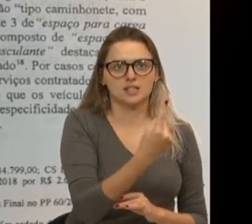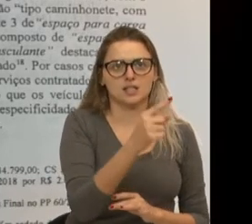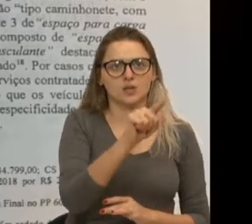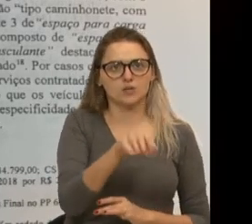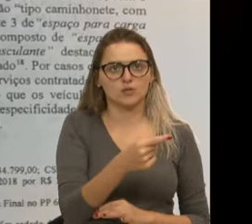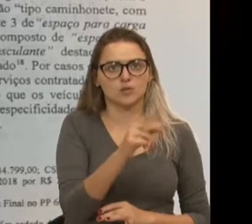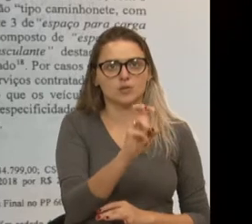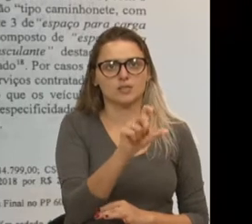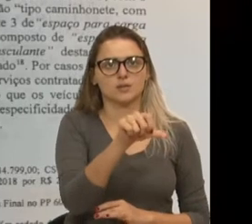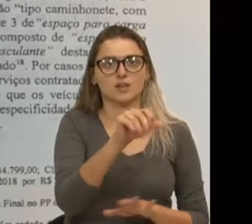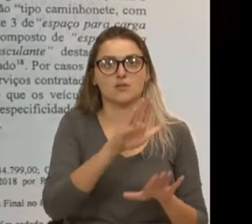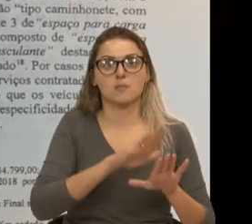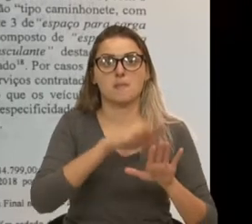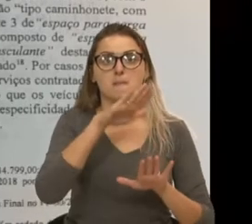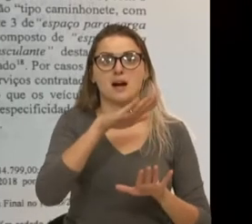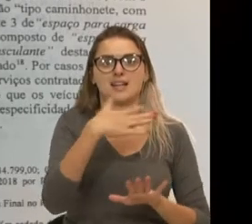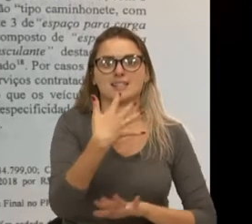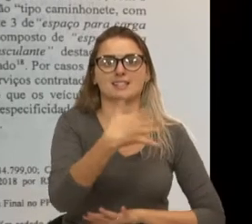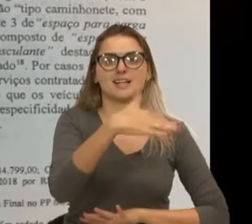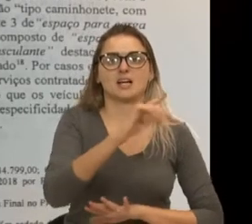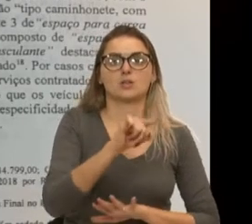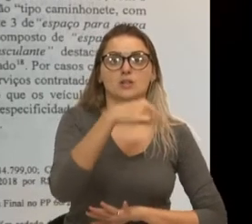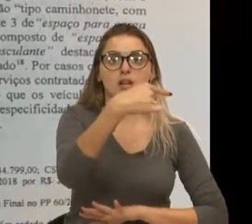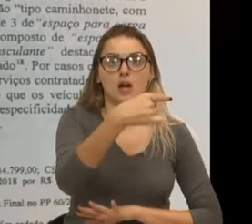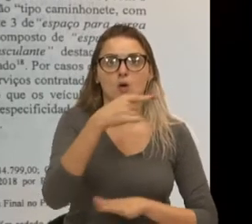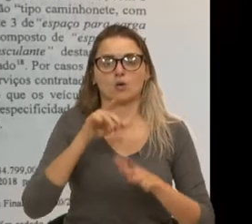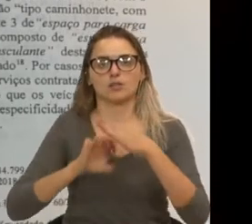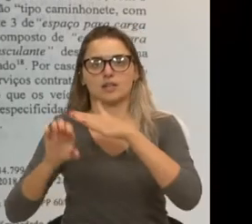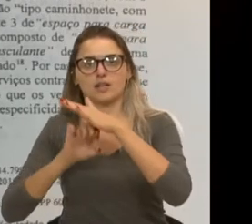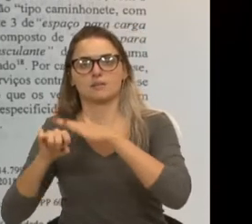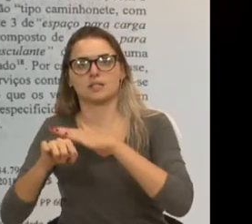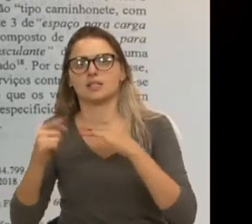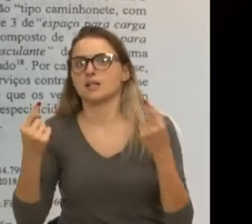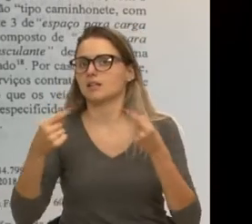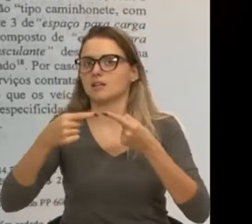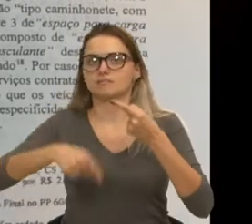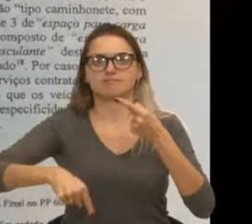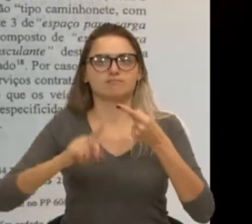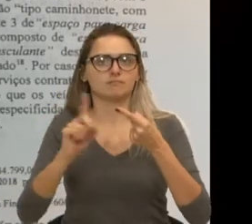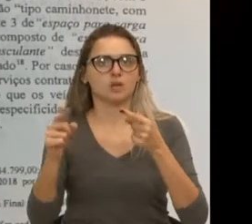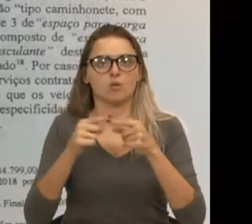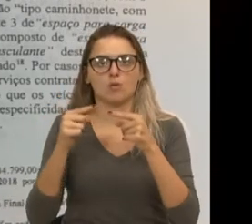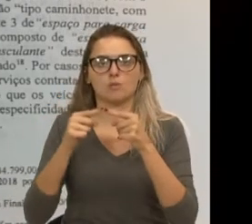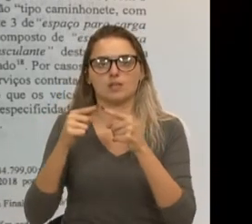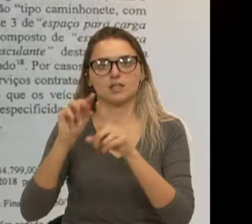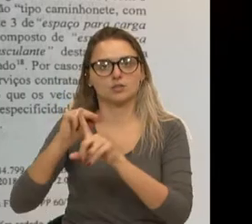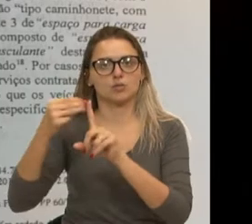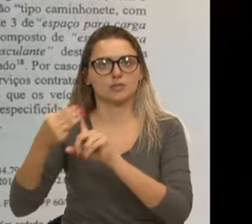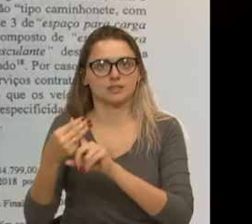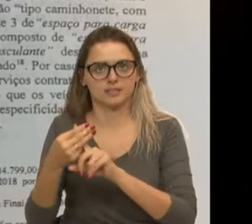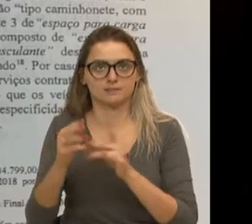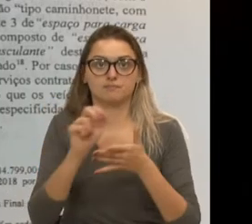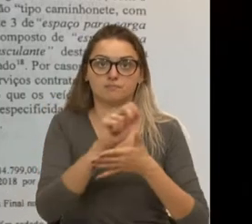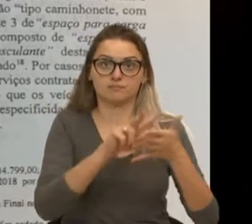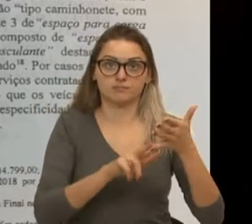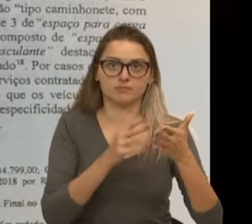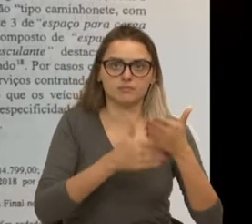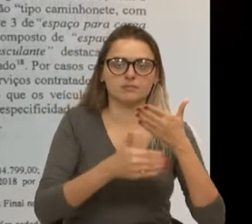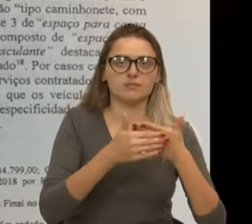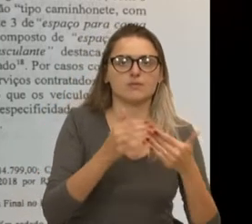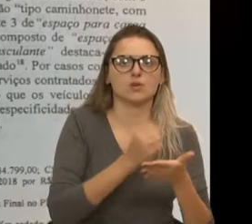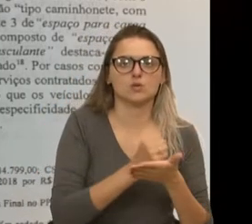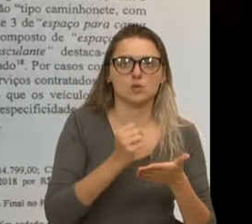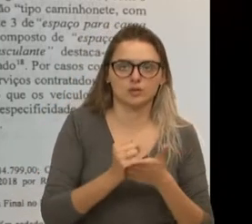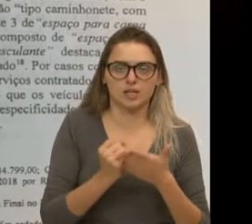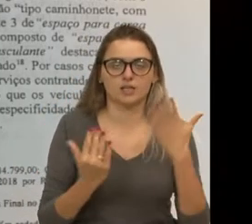61,59 superior ao valor de sua concorrente, demonstrando assim estar em desacordo com o valor de mercado. Em análise aos contratos firmados por meio